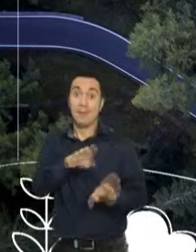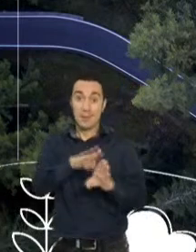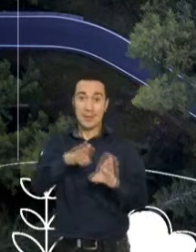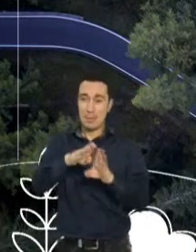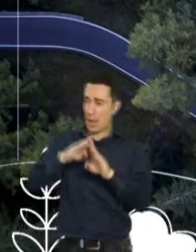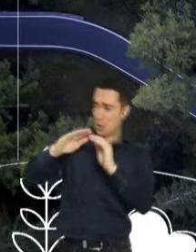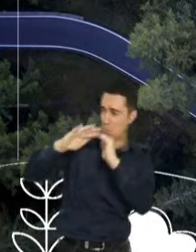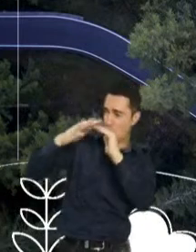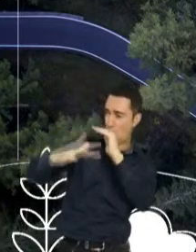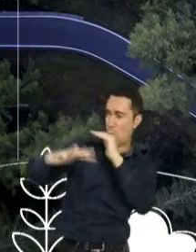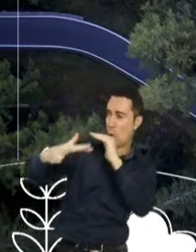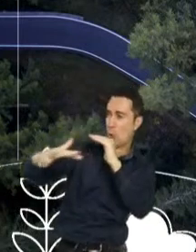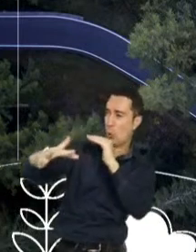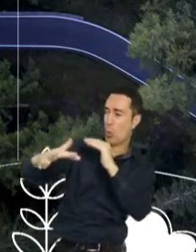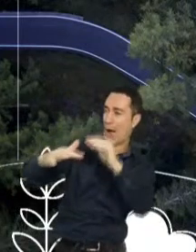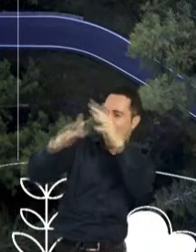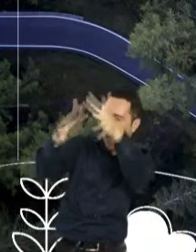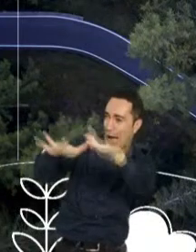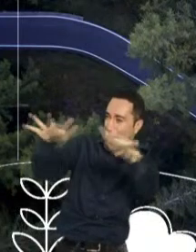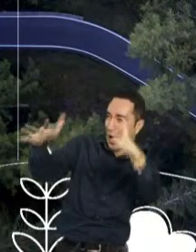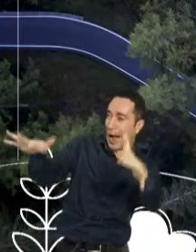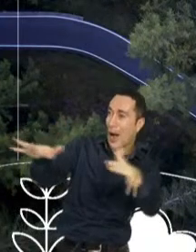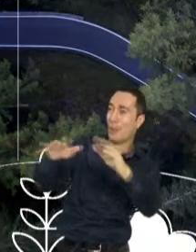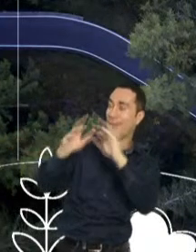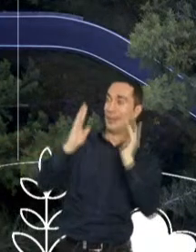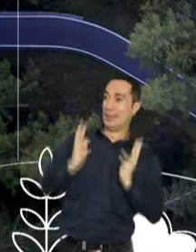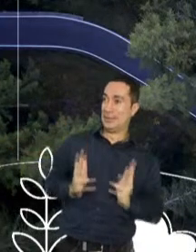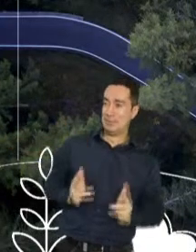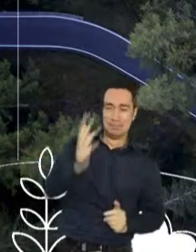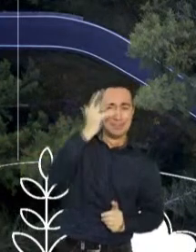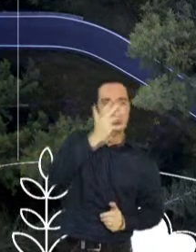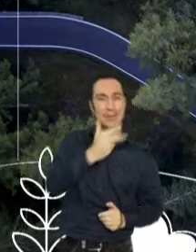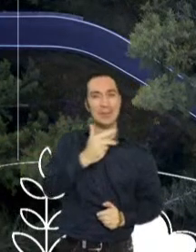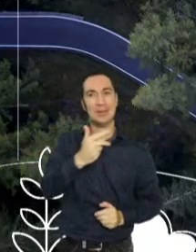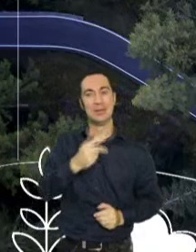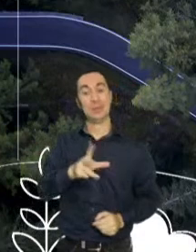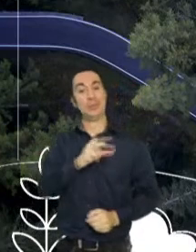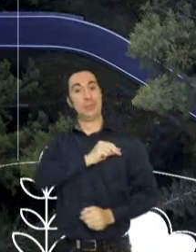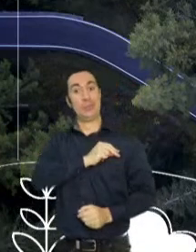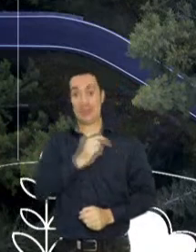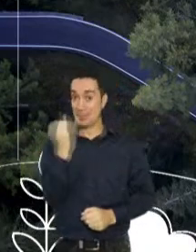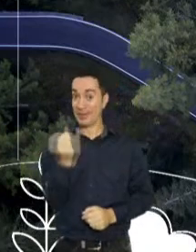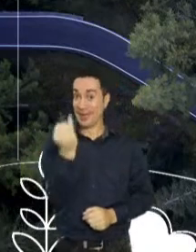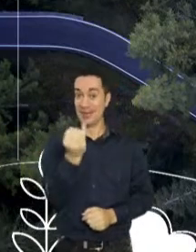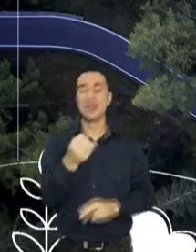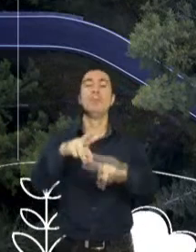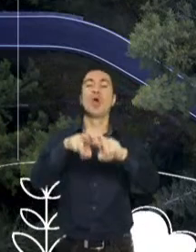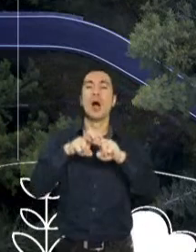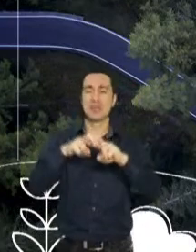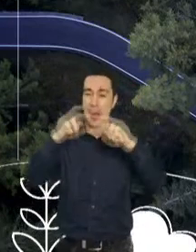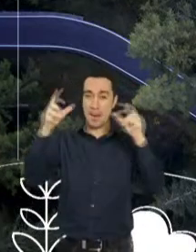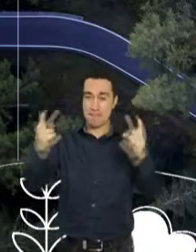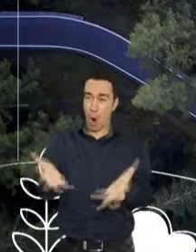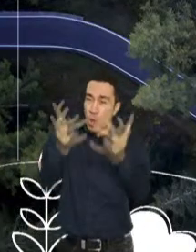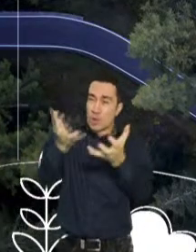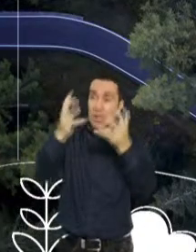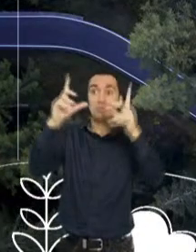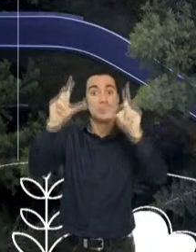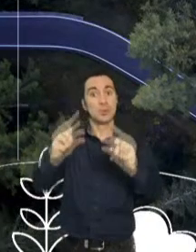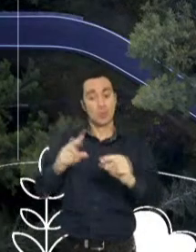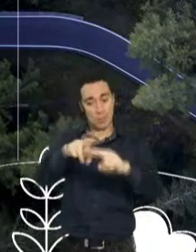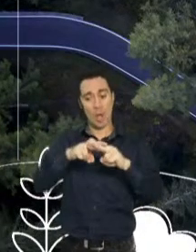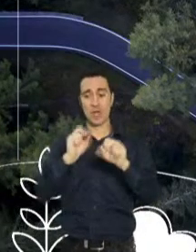de Guanabara, que também não viram há décadas. Então, muito importante que nós não pensemos que